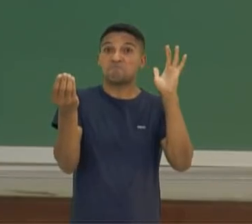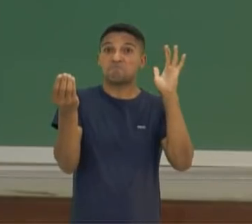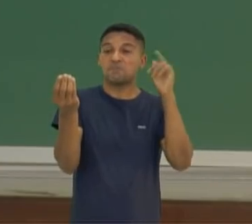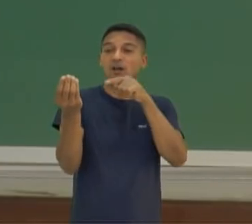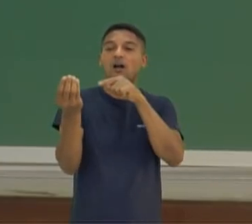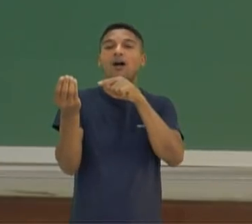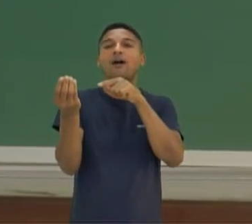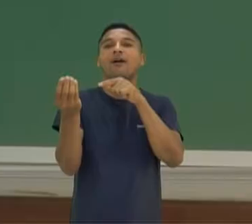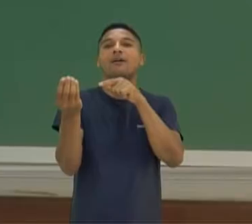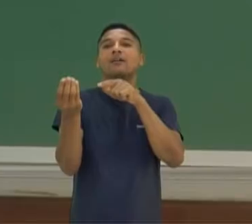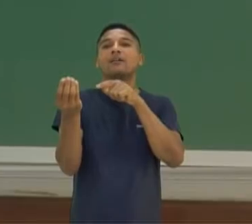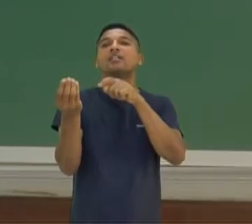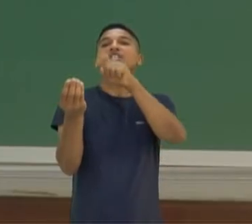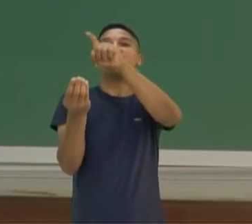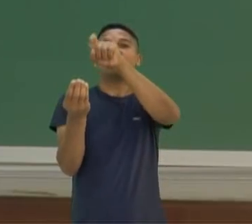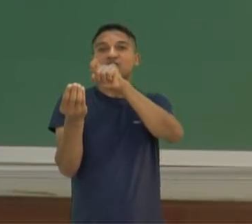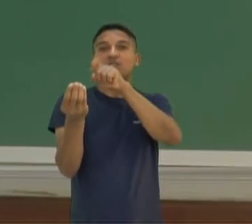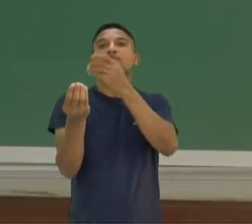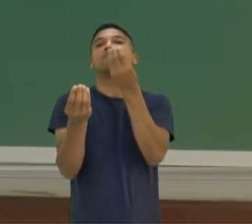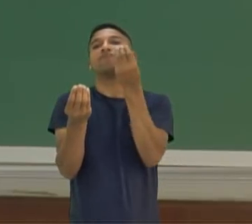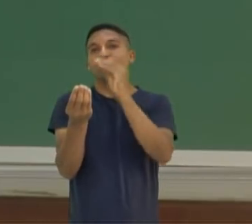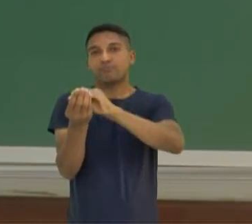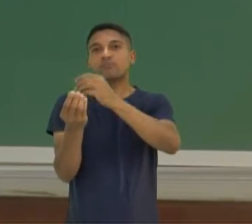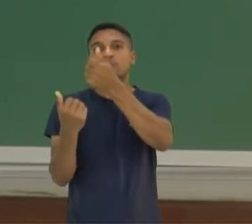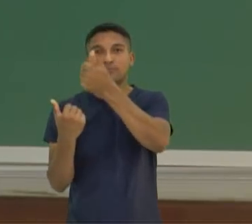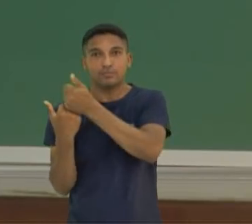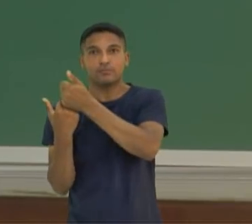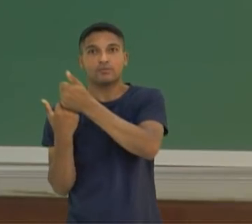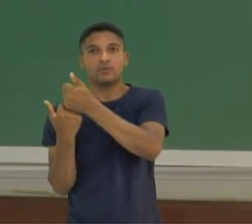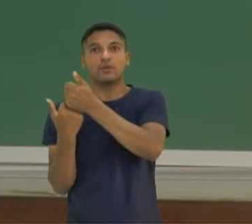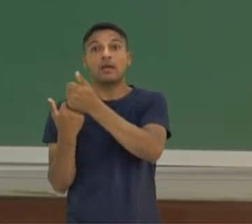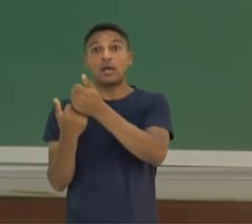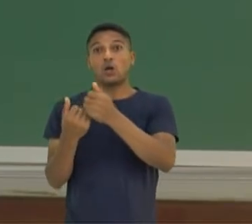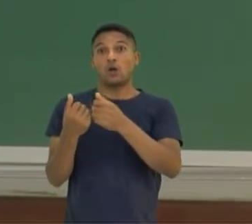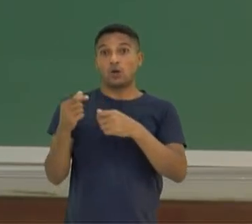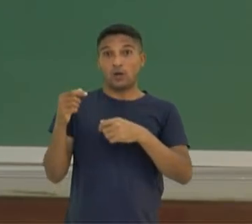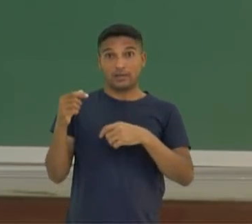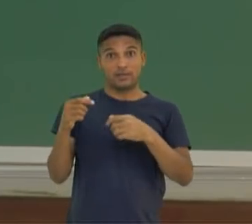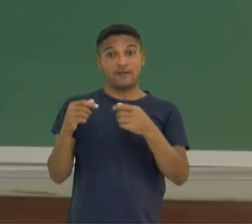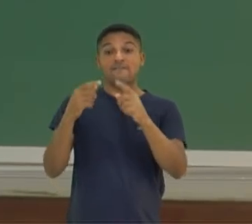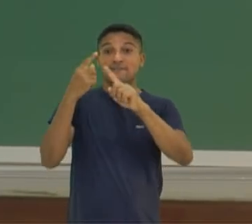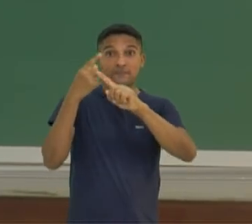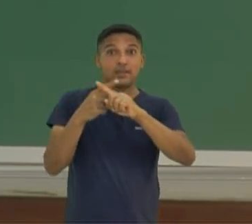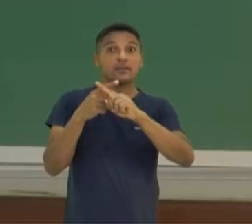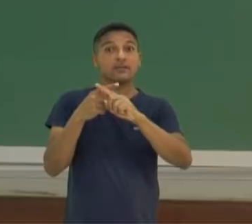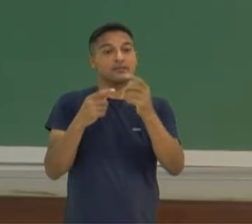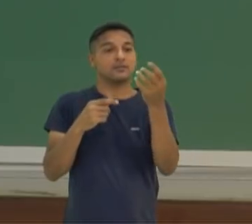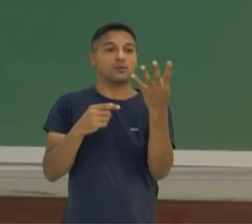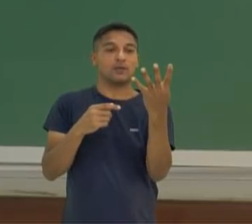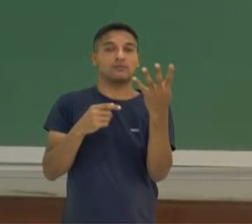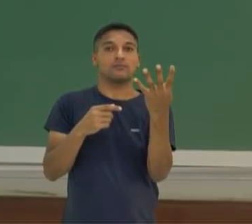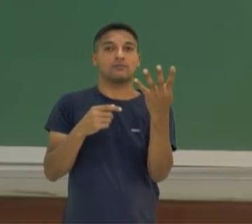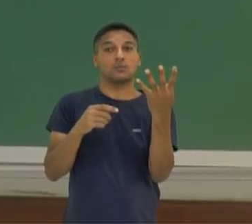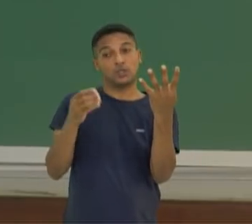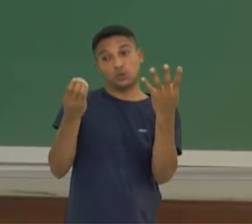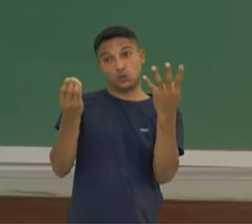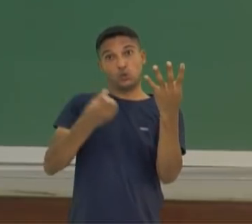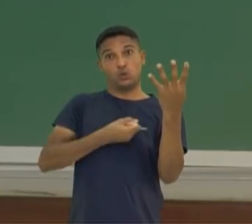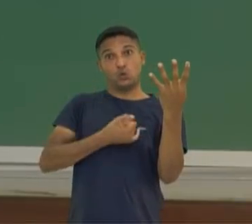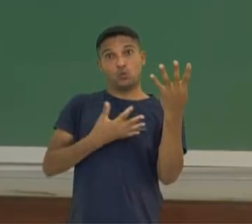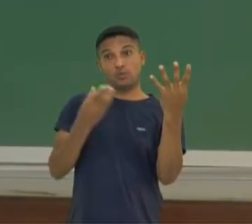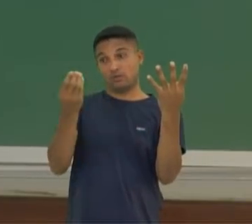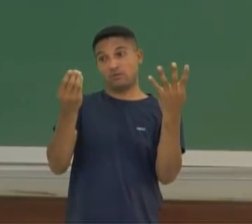chamar esse número de x. Multipliquei esse número por 4. Então, eu fiz esse número